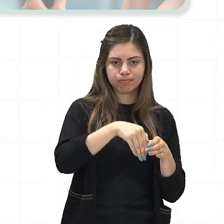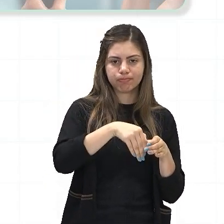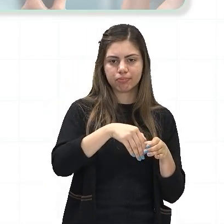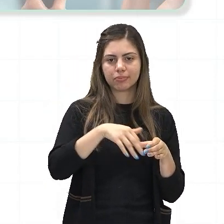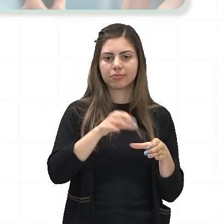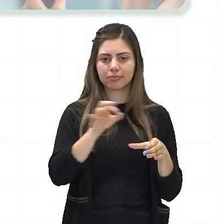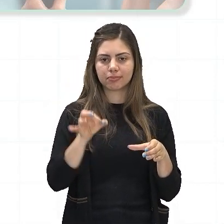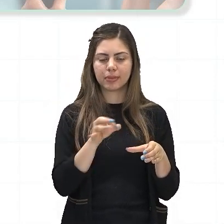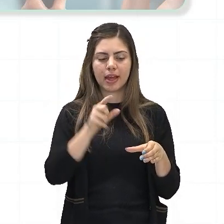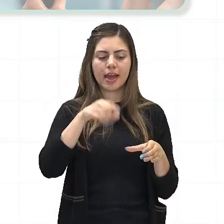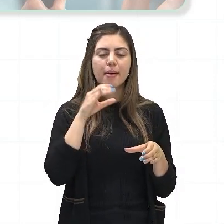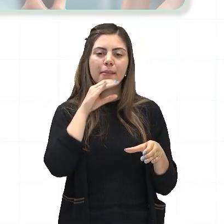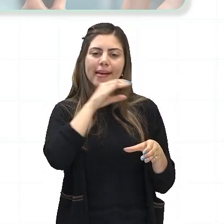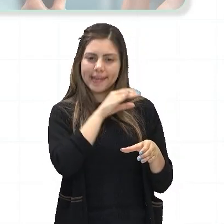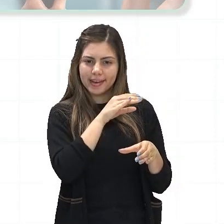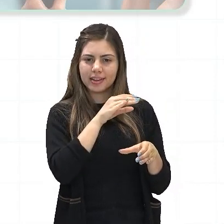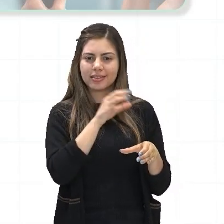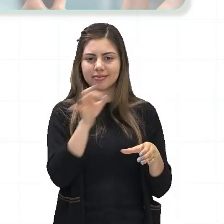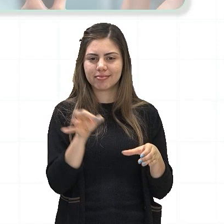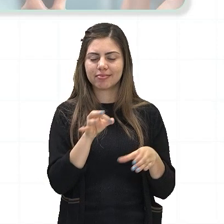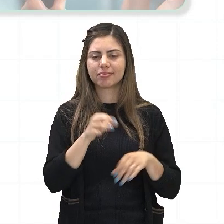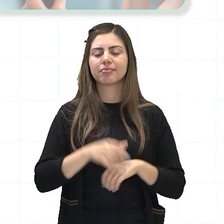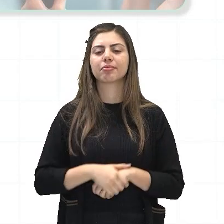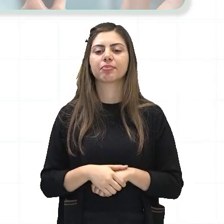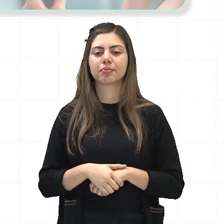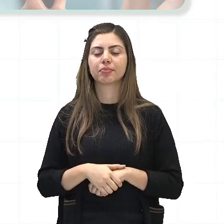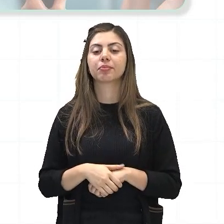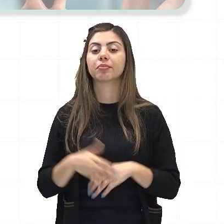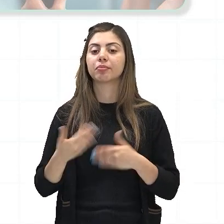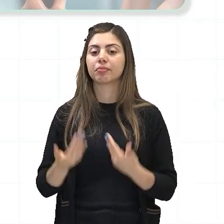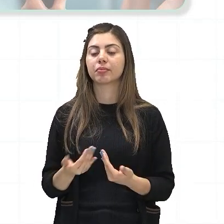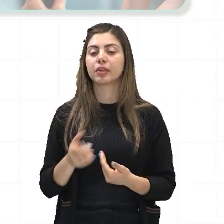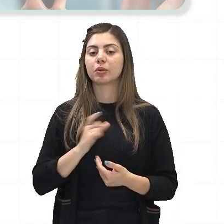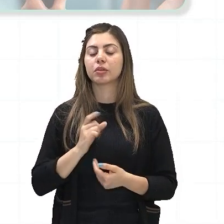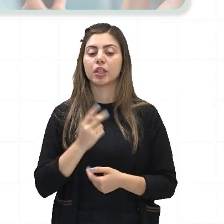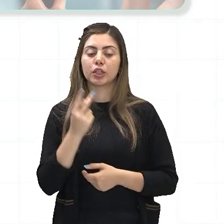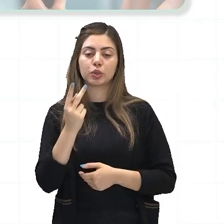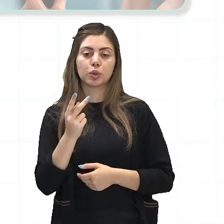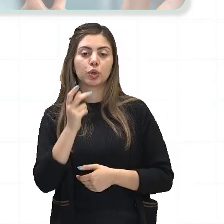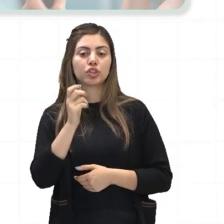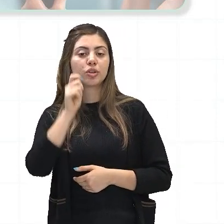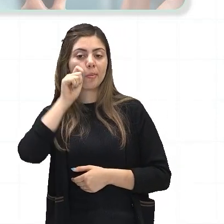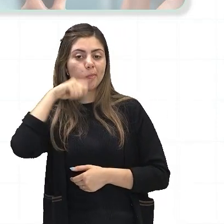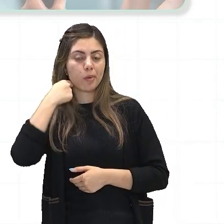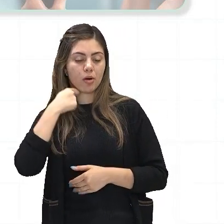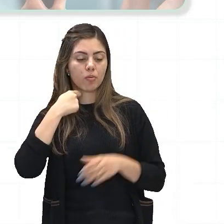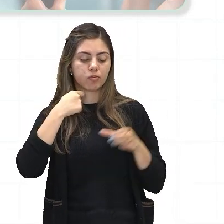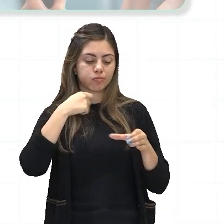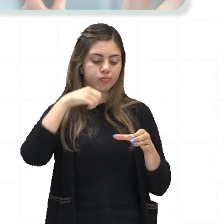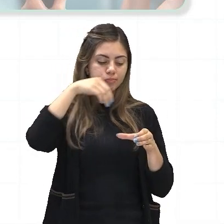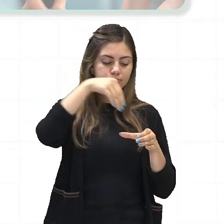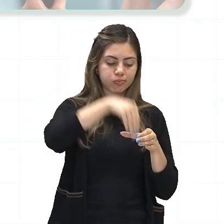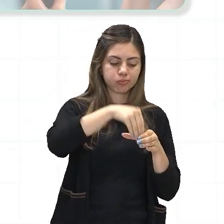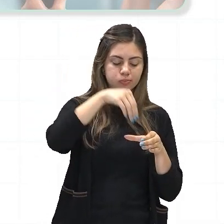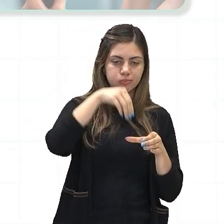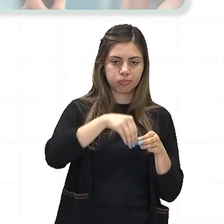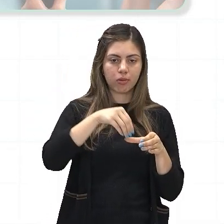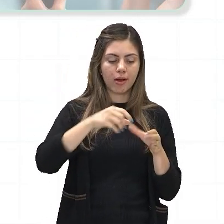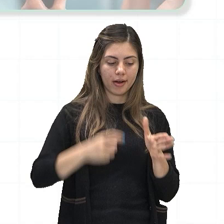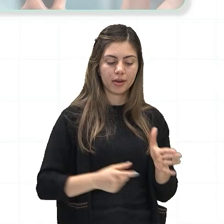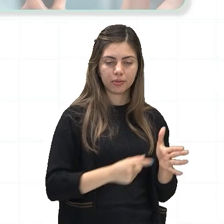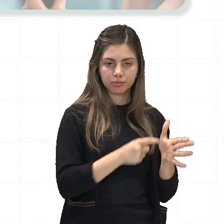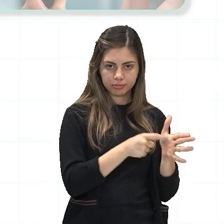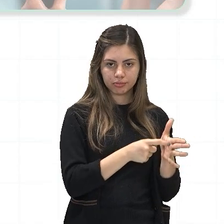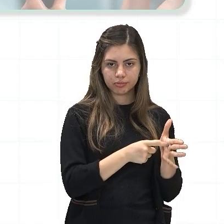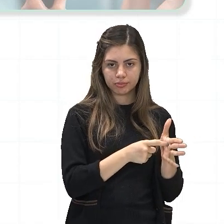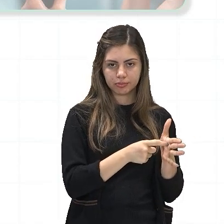Ou esquentar um pão ali, como o nome já diz, torradeira. Aí você coloca 2 fatias de pão ali dentro, você vai ligar, né? Liga na